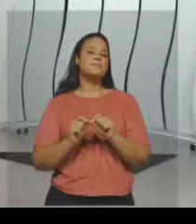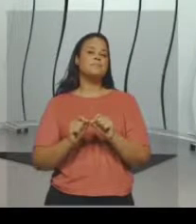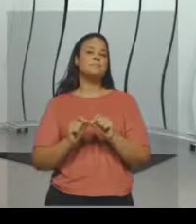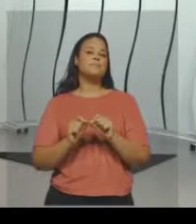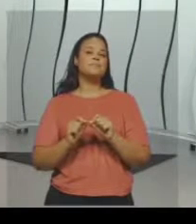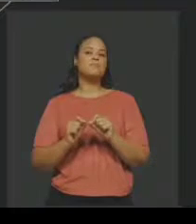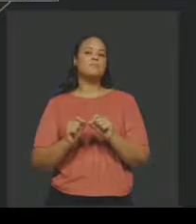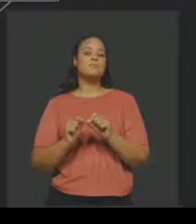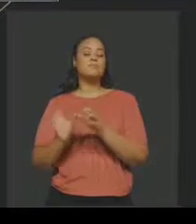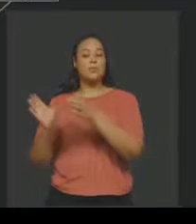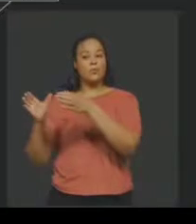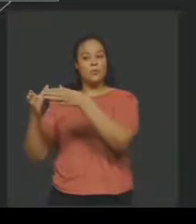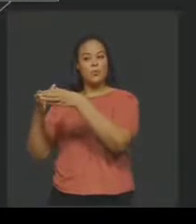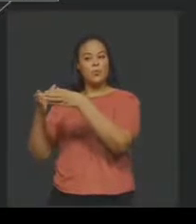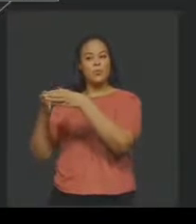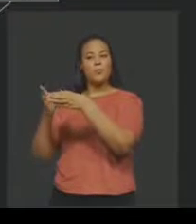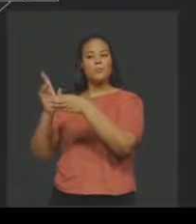esse grupo aqui.